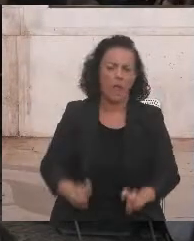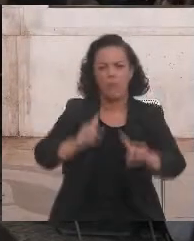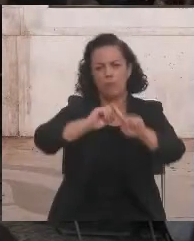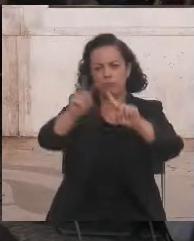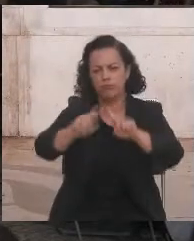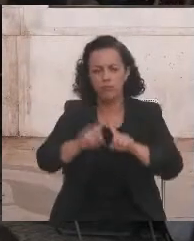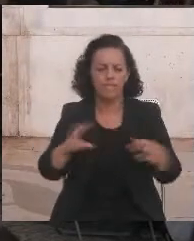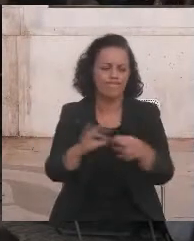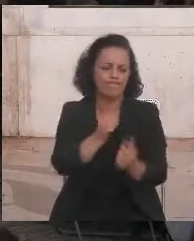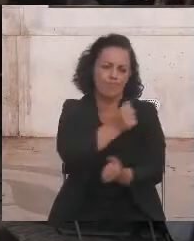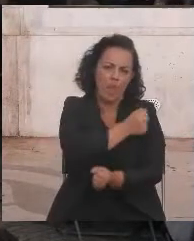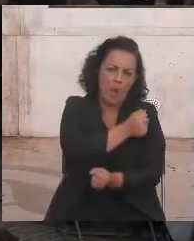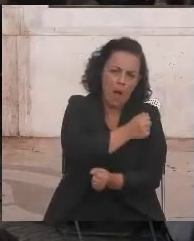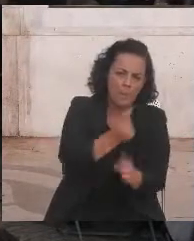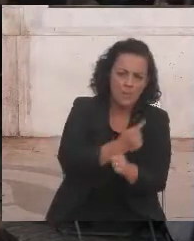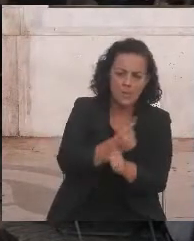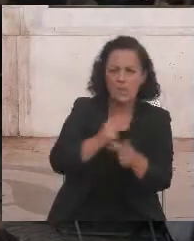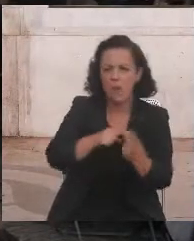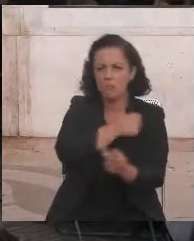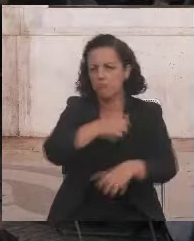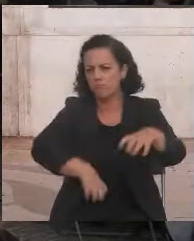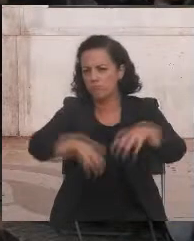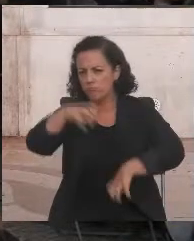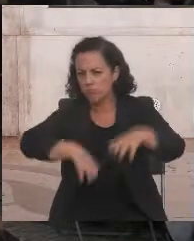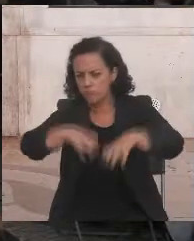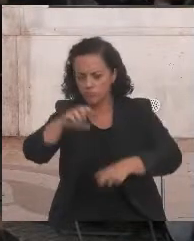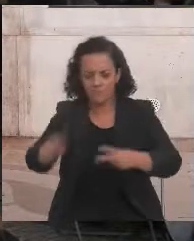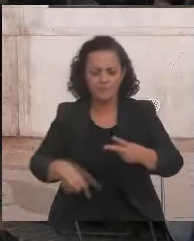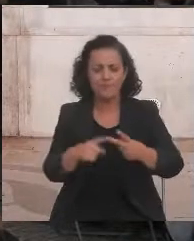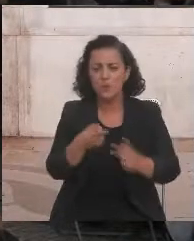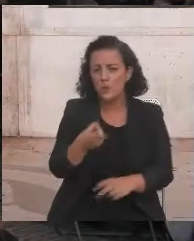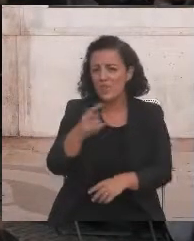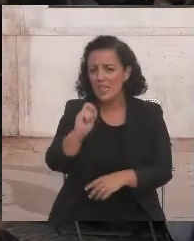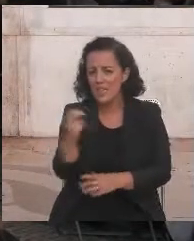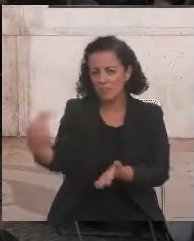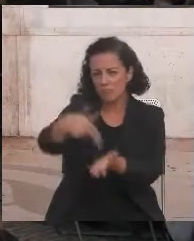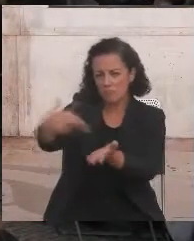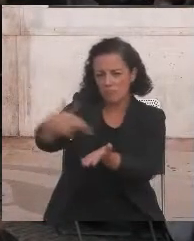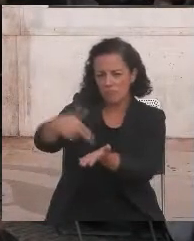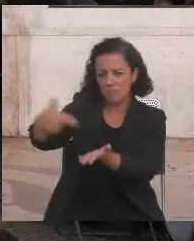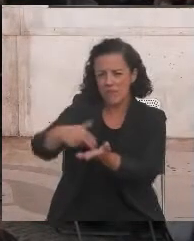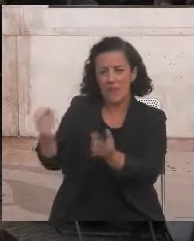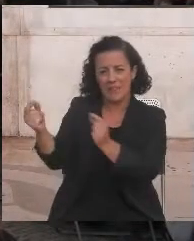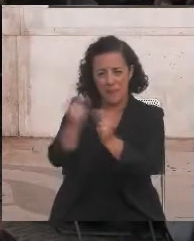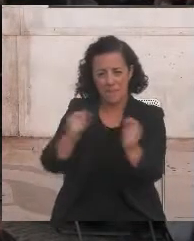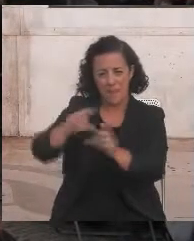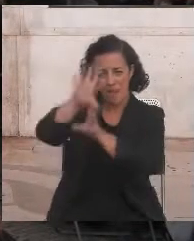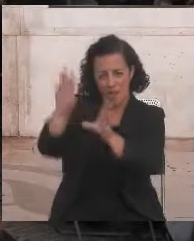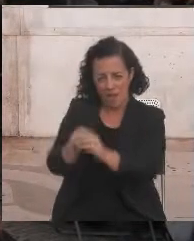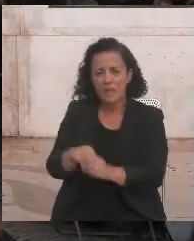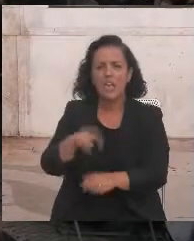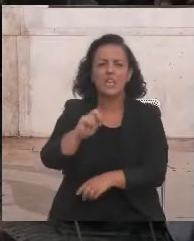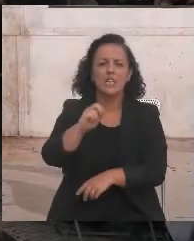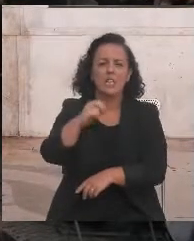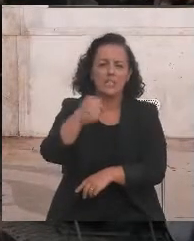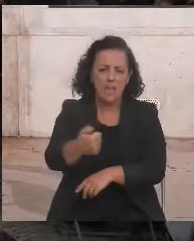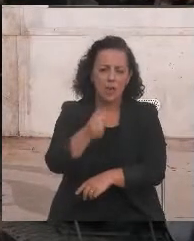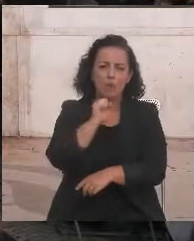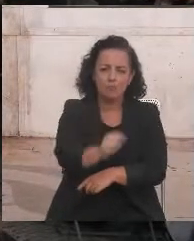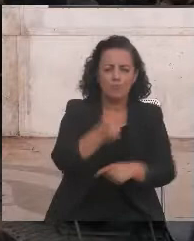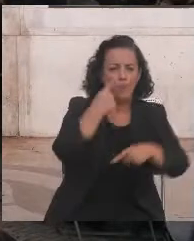tiveram lugar de destaque matérias sobre urbanismo e habitação, 93 intervenções nos diferentes debates realizados e 35 nas audições